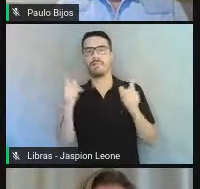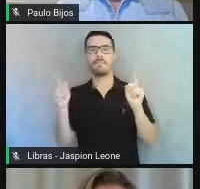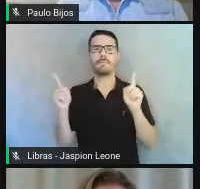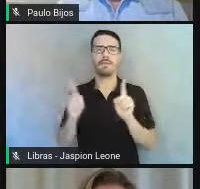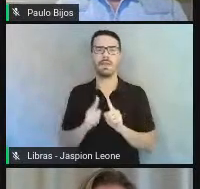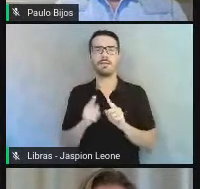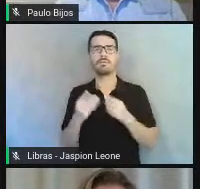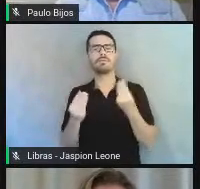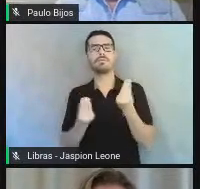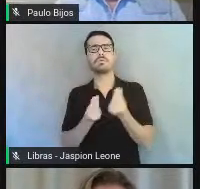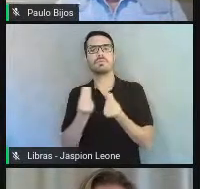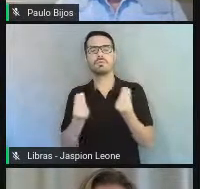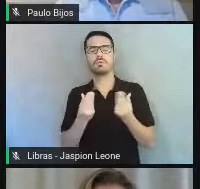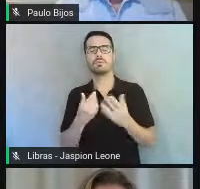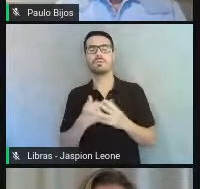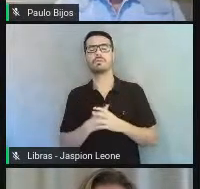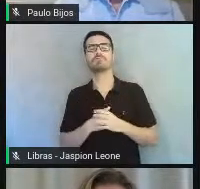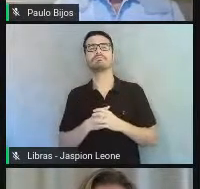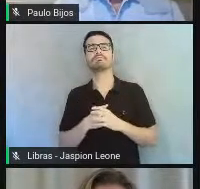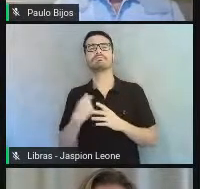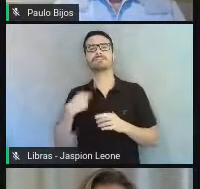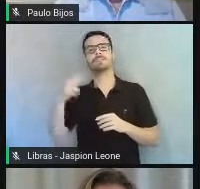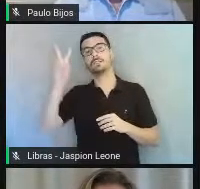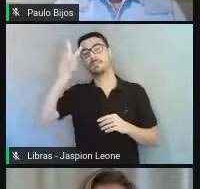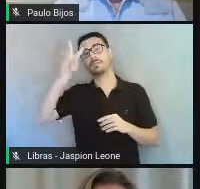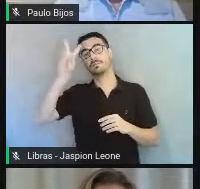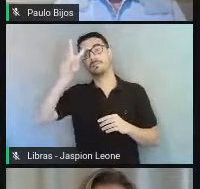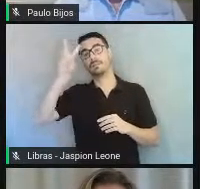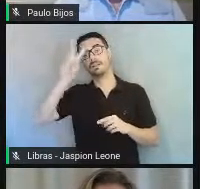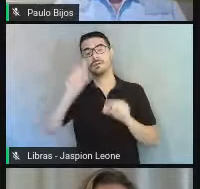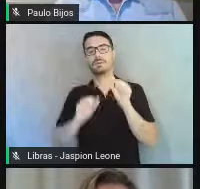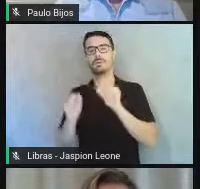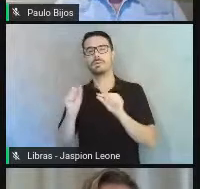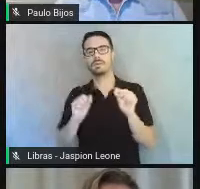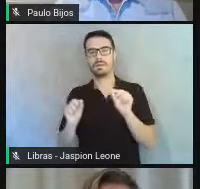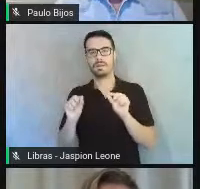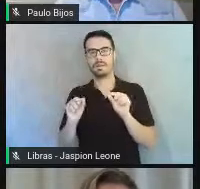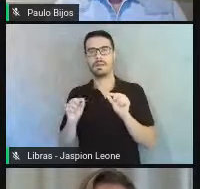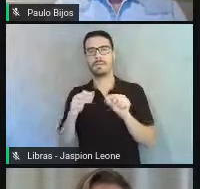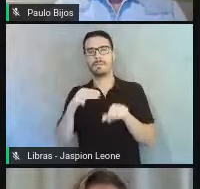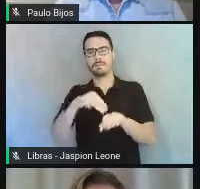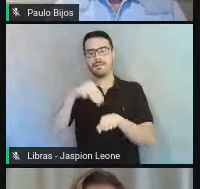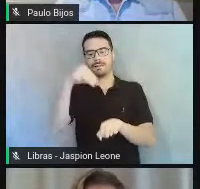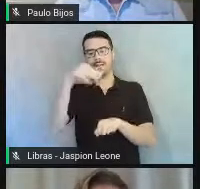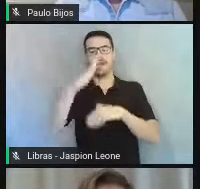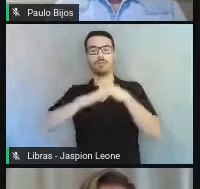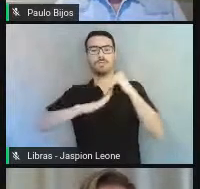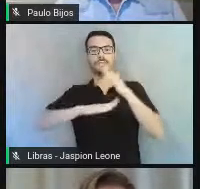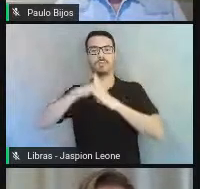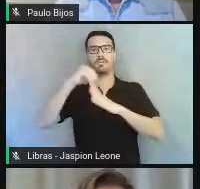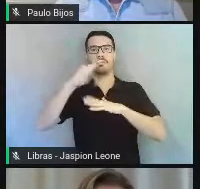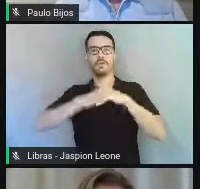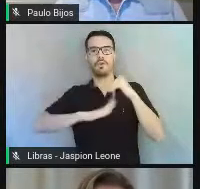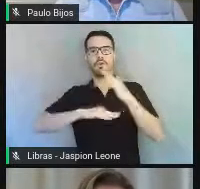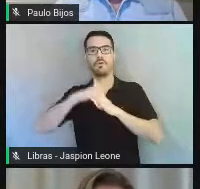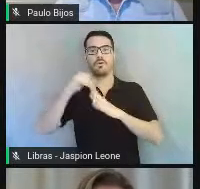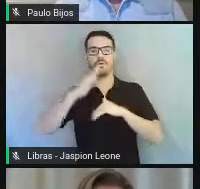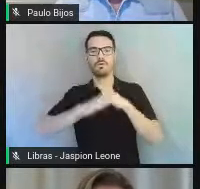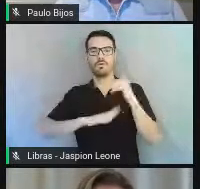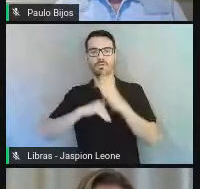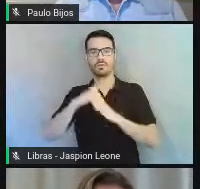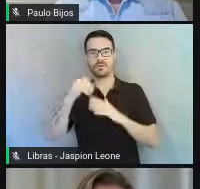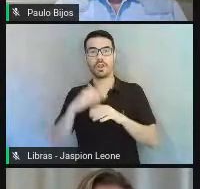né, eu me lembrei de que quando os mestrados profissionais foram efetivamente instituídos,